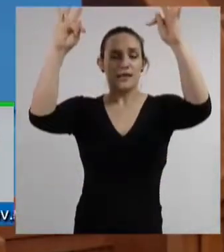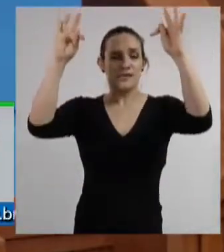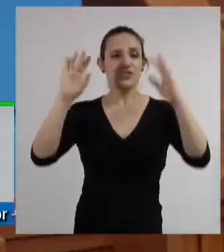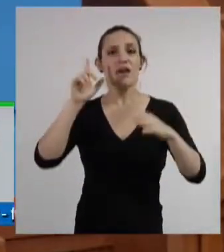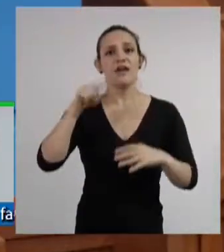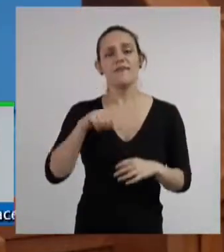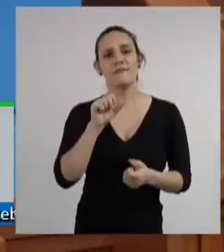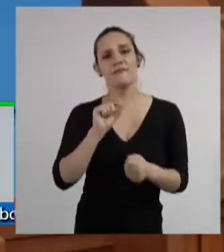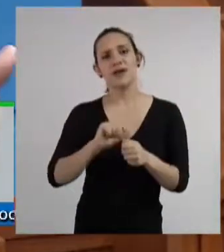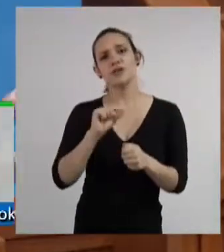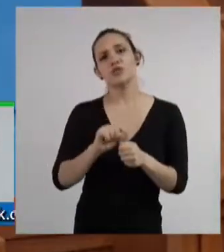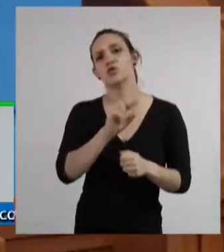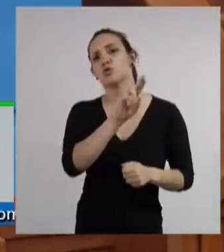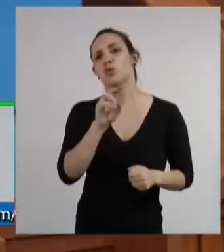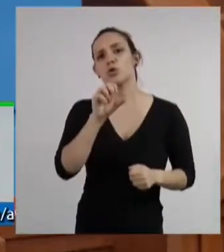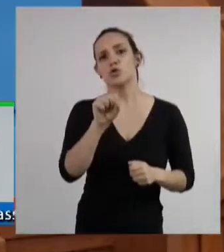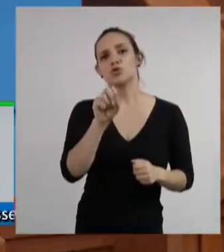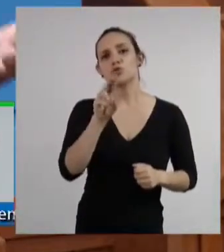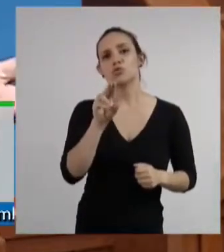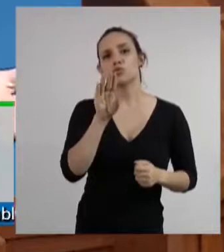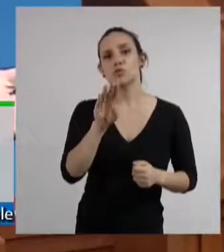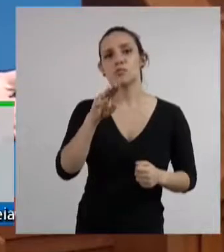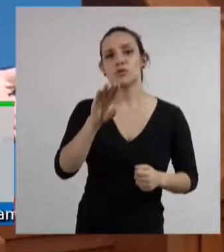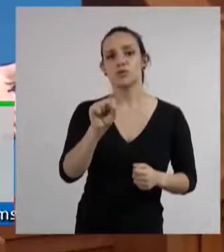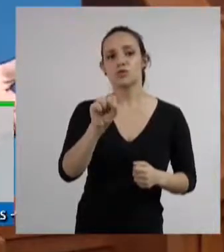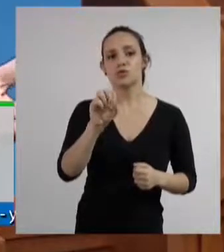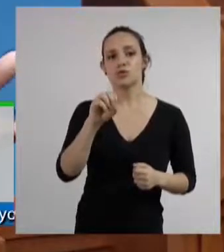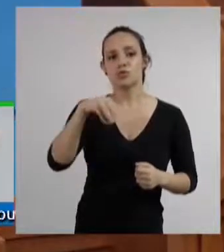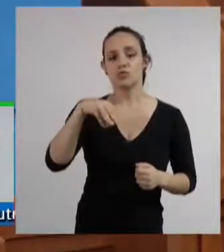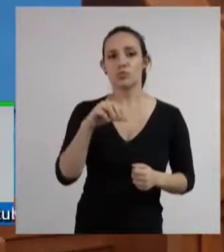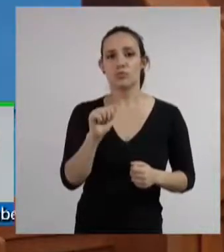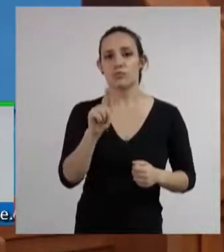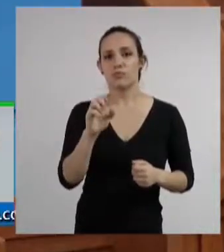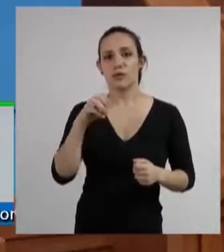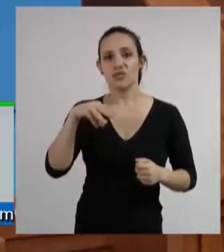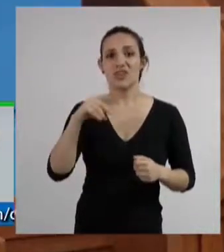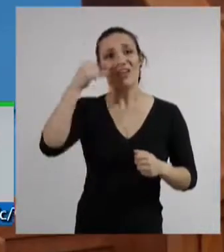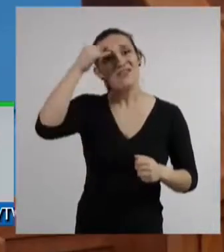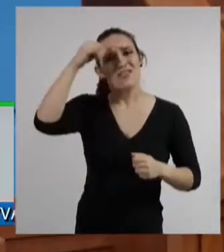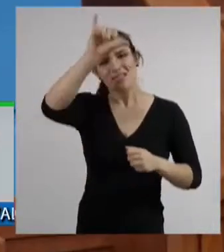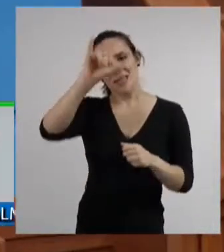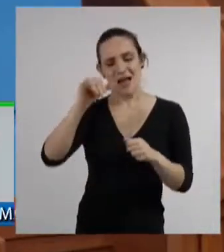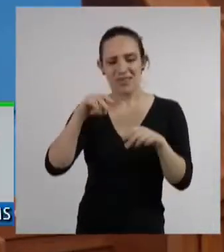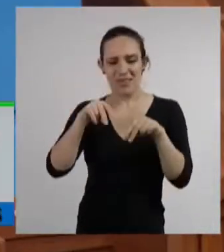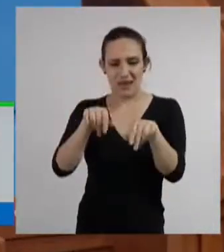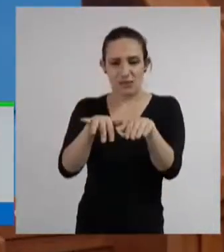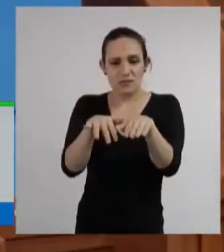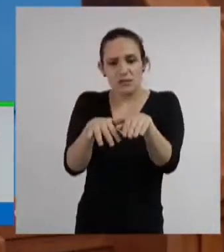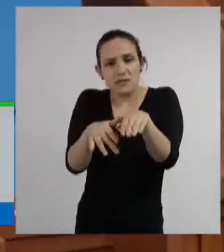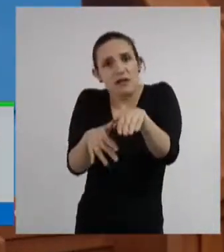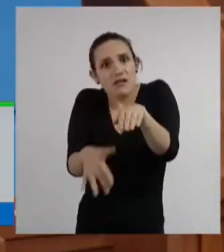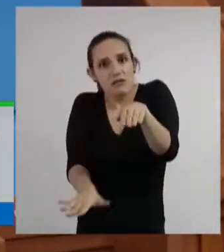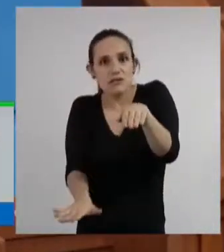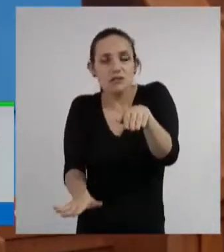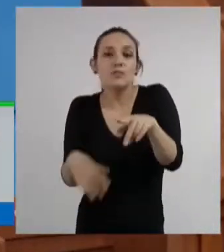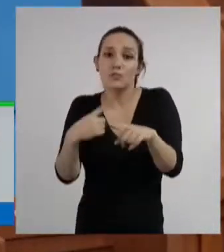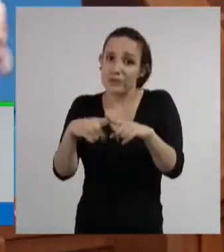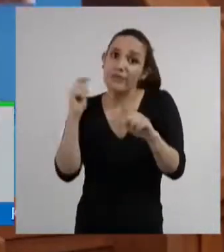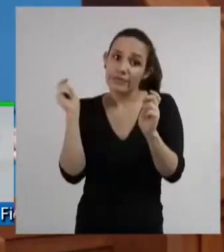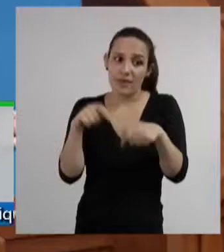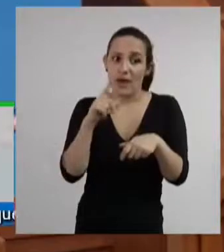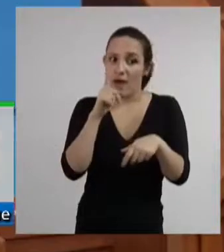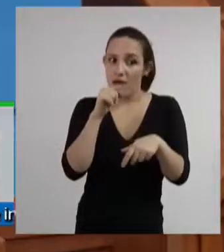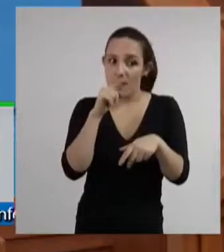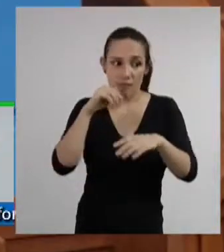que aí você evita muito mais ainda a erosão, porque a água tem onde infiltrar,